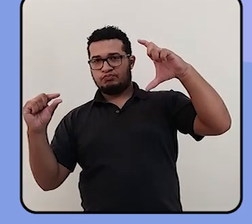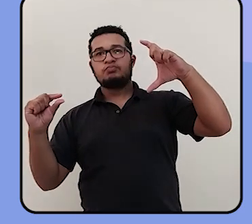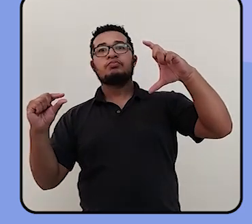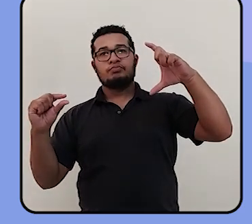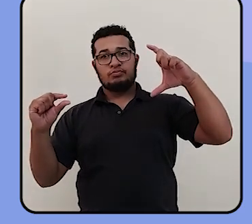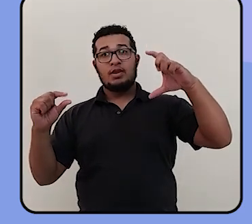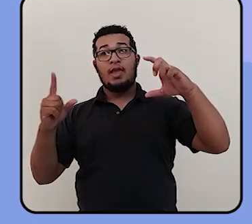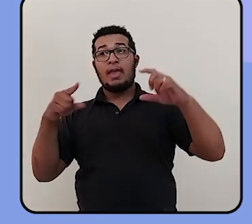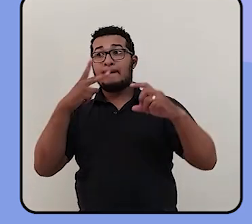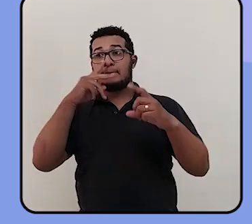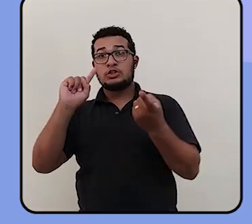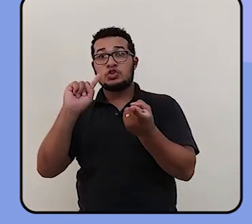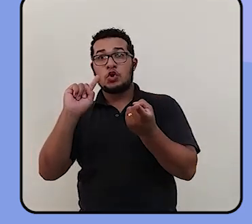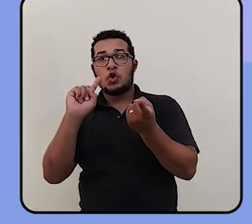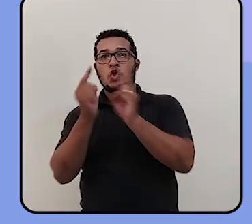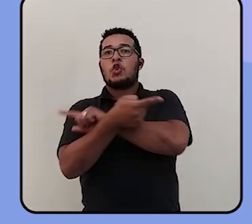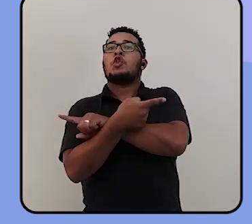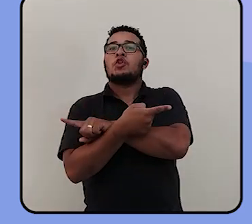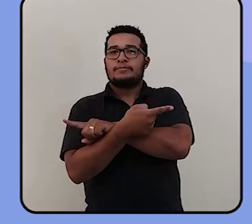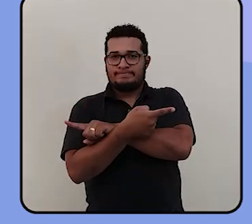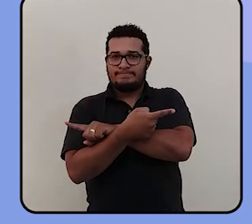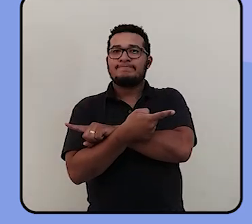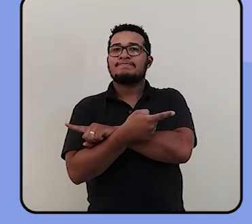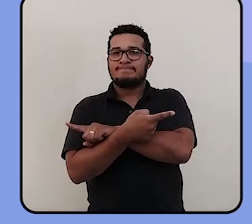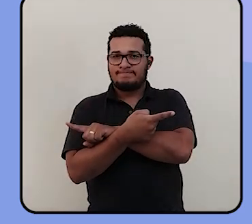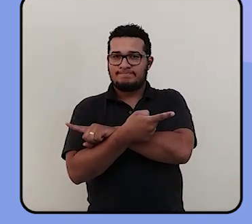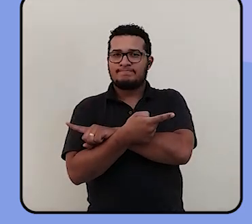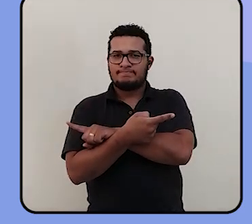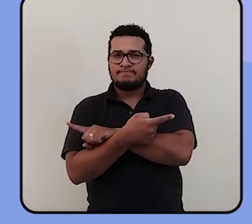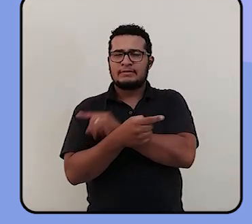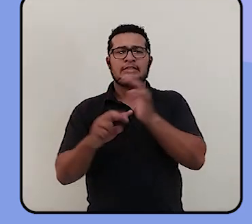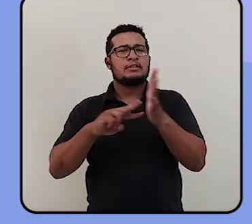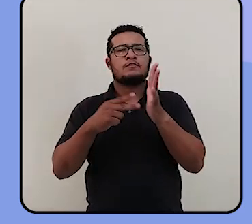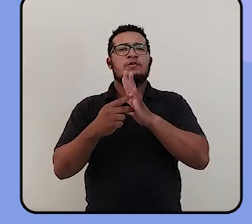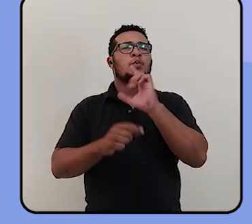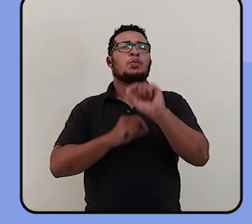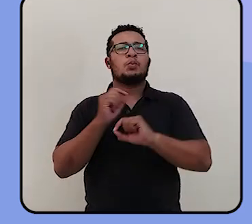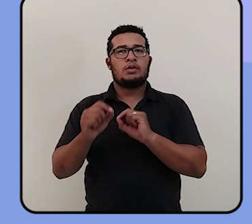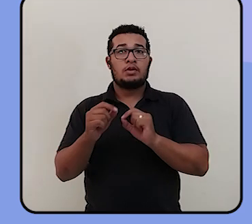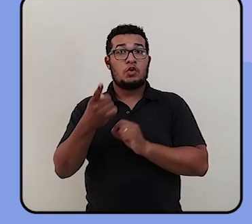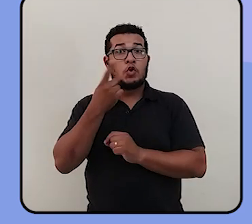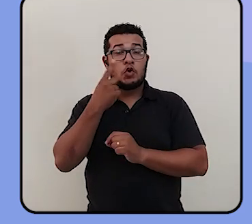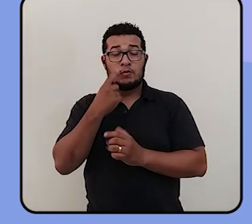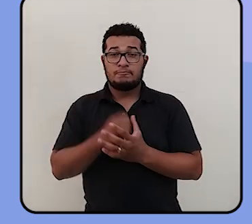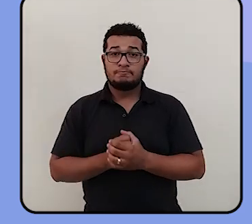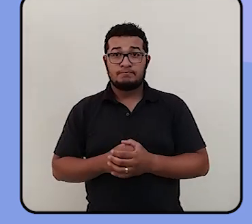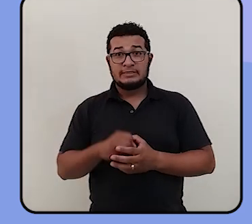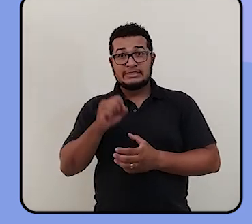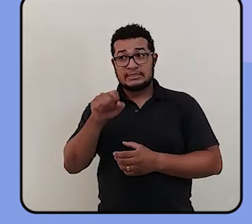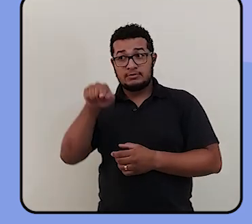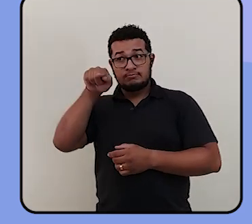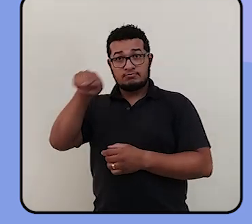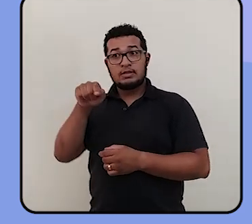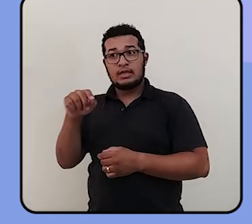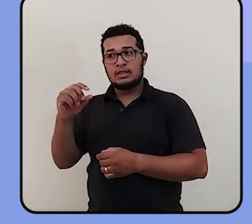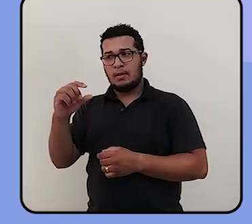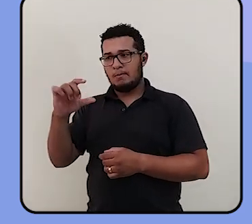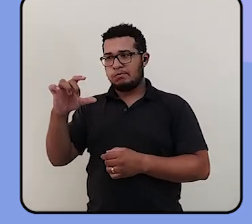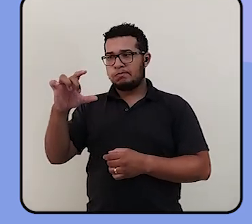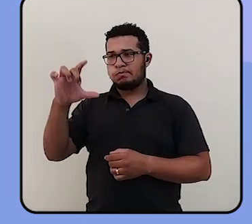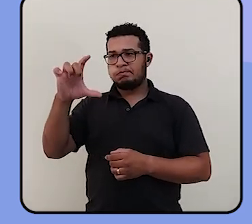temos grandezas inversamente proporcionais. Traduzindo isso daí, é assim, olha,